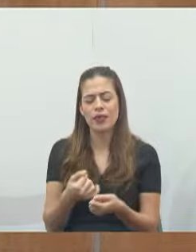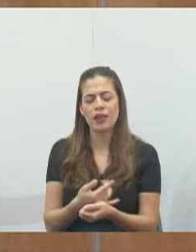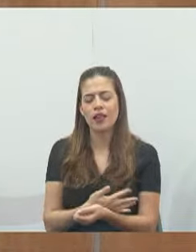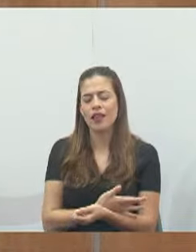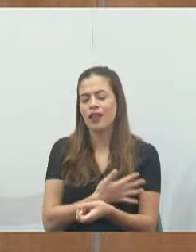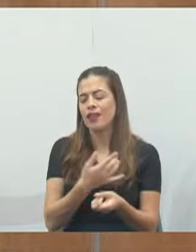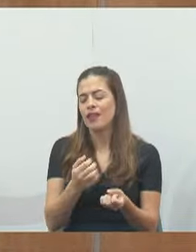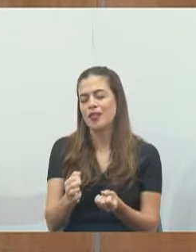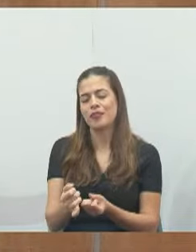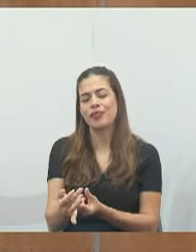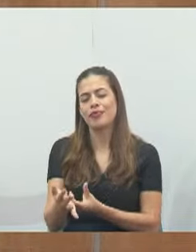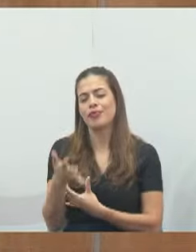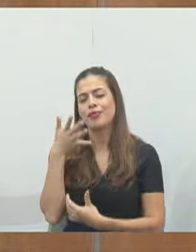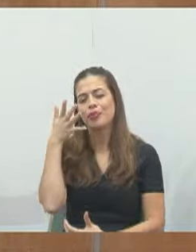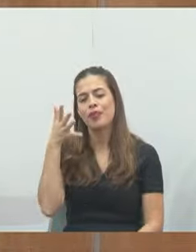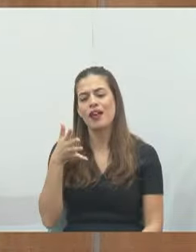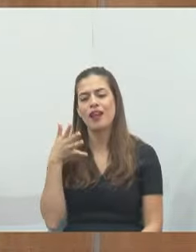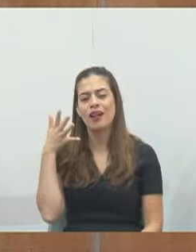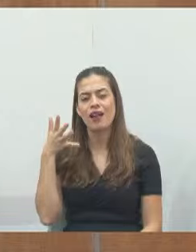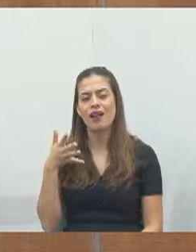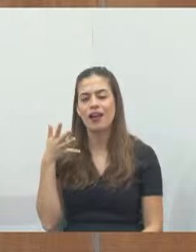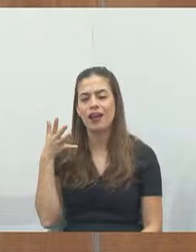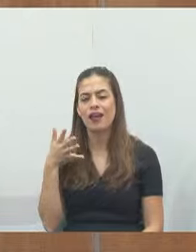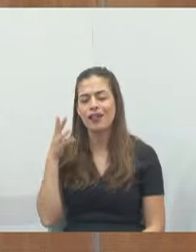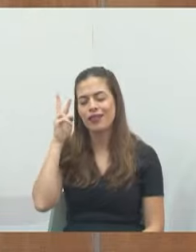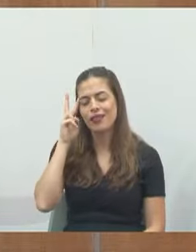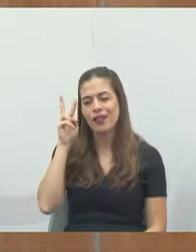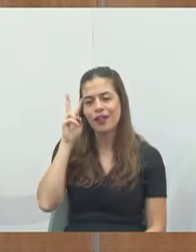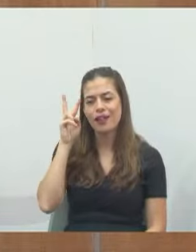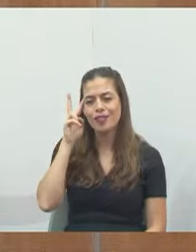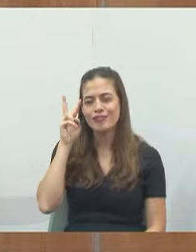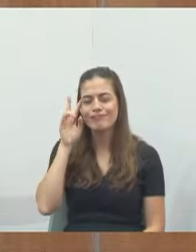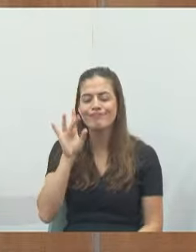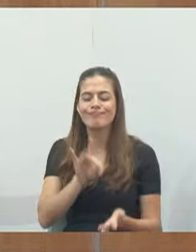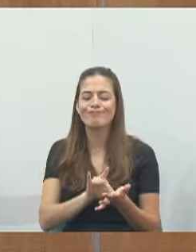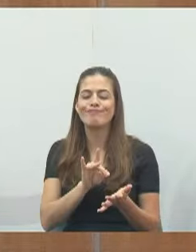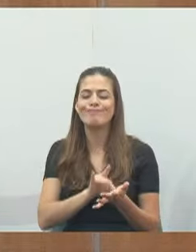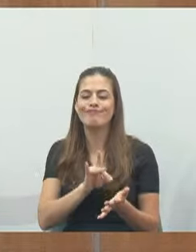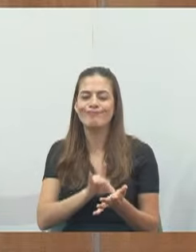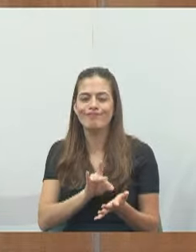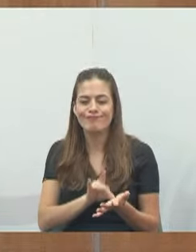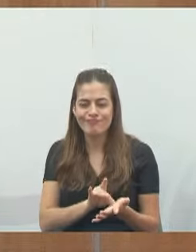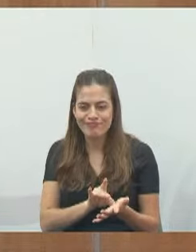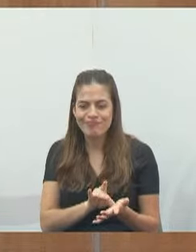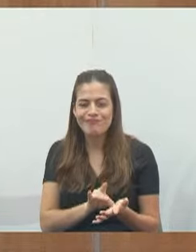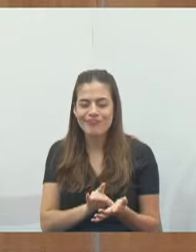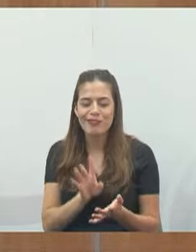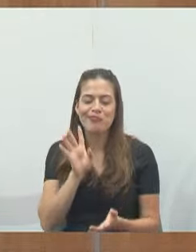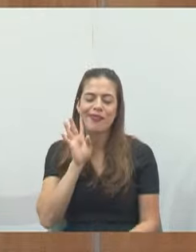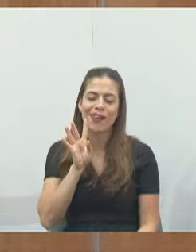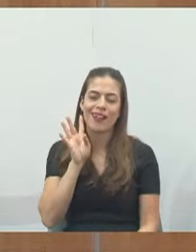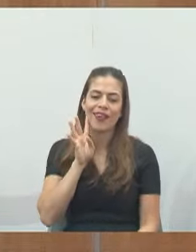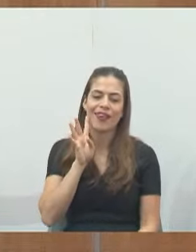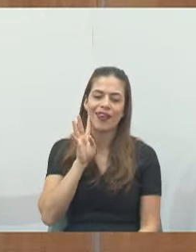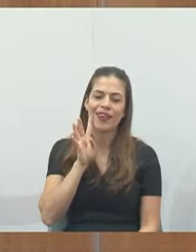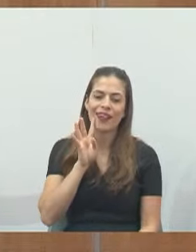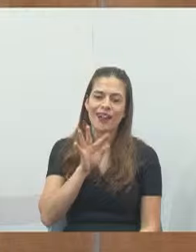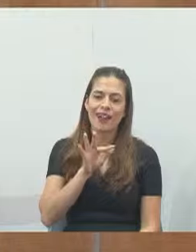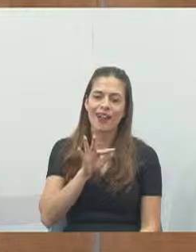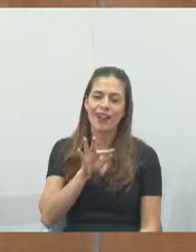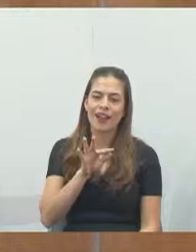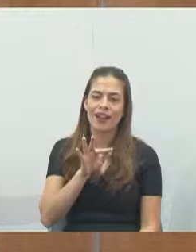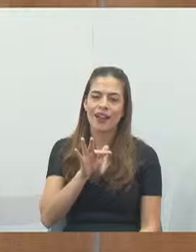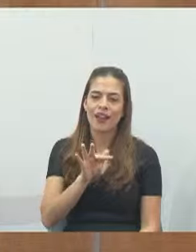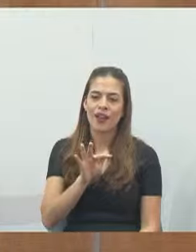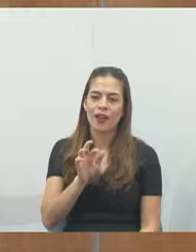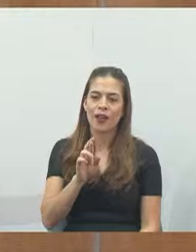emocionar com cada uma das palavras, né? E são histórias autênticas e verdadeiras. Isso é muito legal. O Freitas, cadê